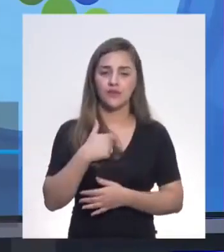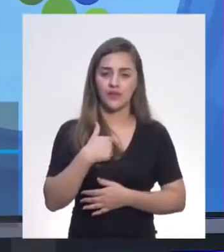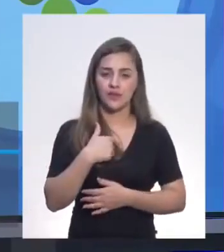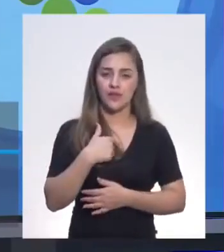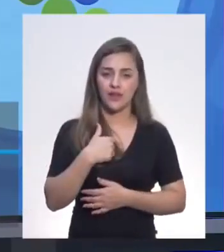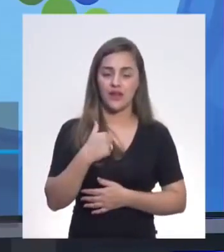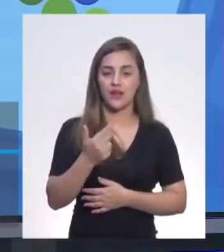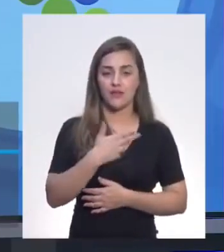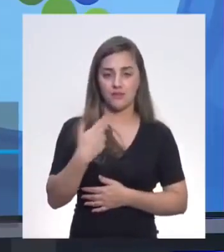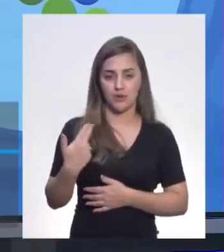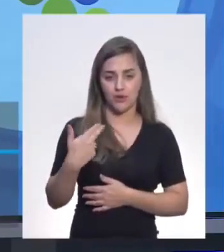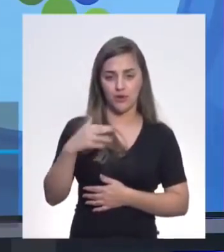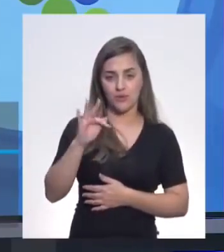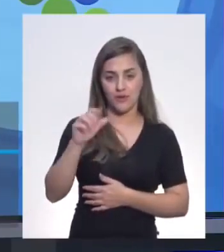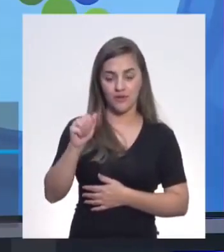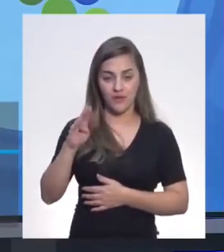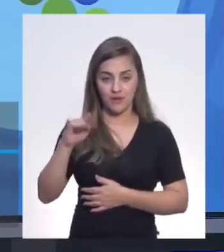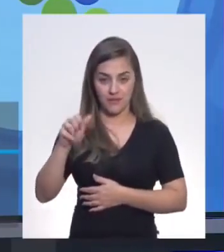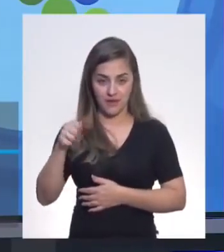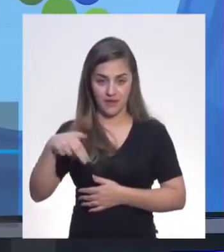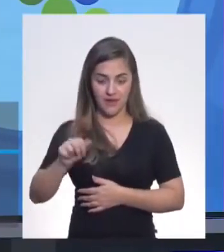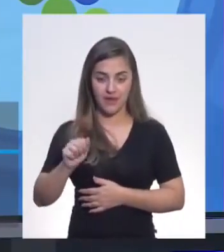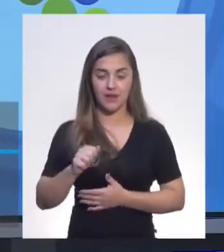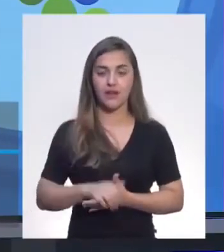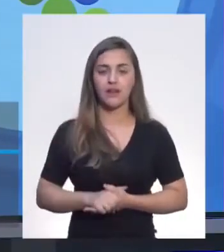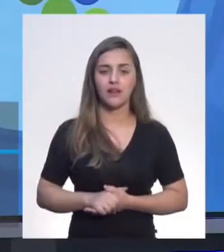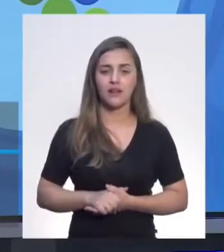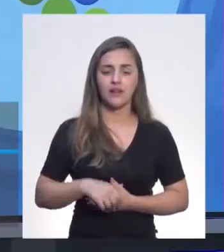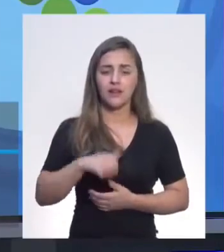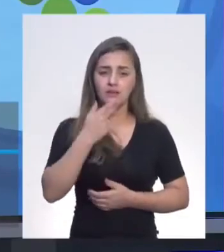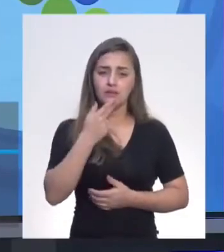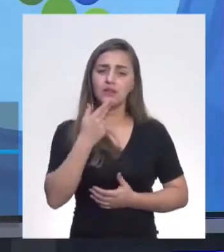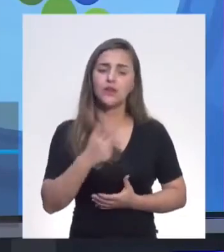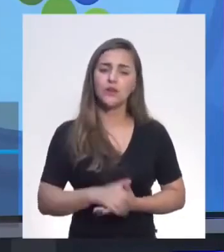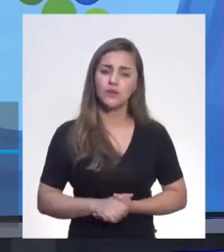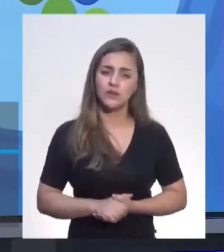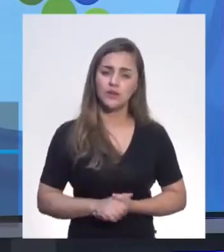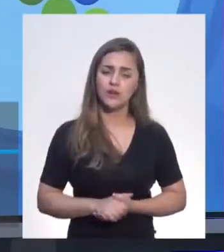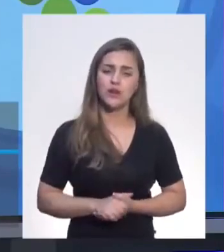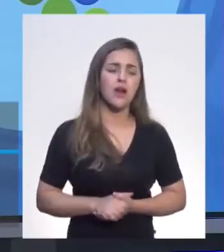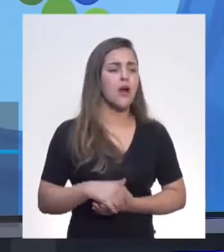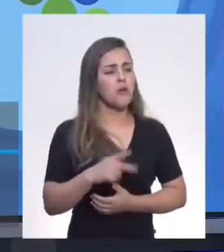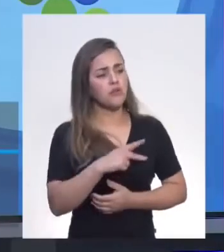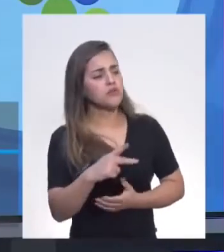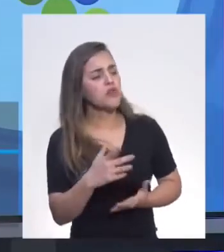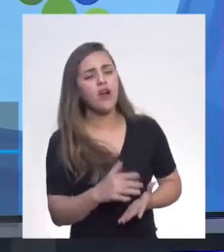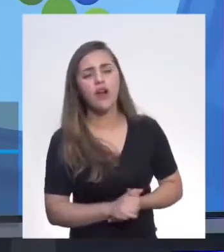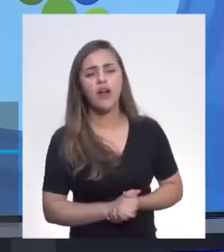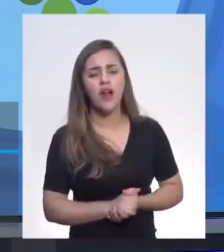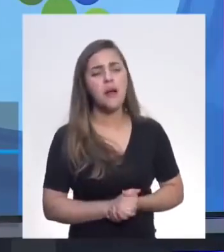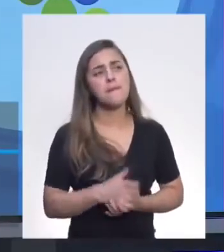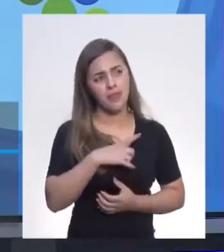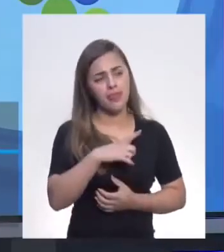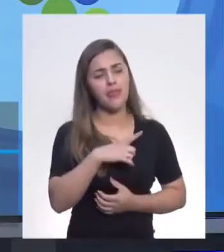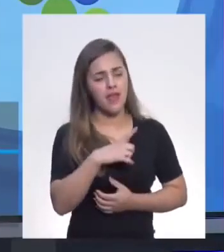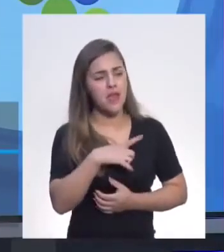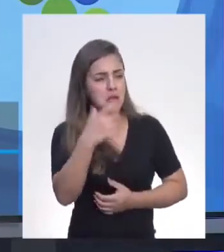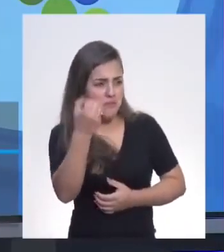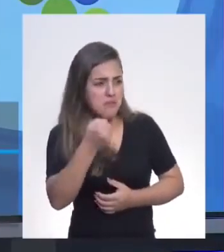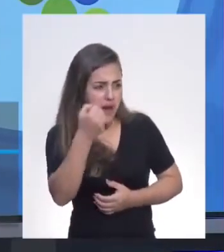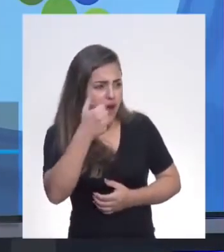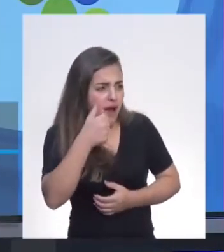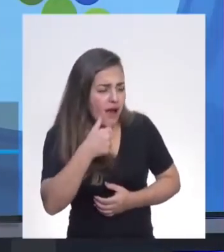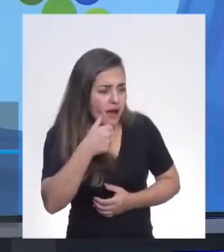é Fabiana. E a segunda coisa, a professora falou assim, então, mas branco sofre preconceito por ser